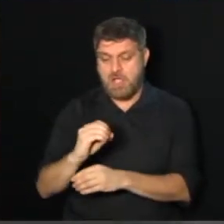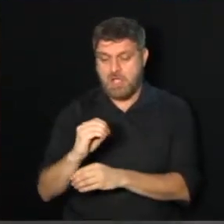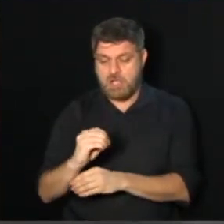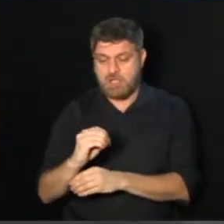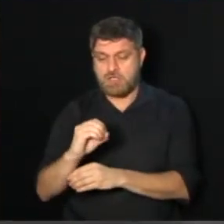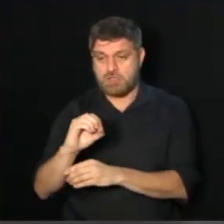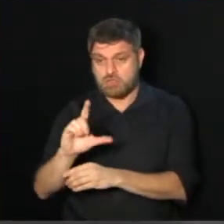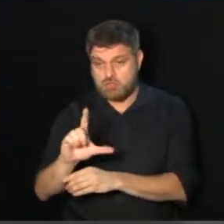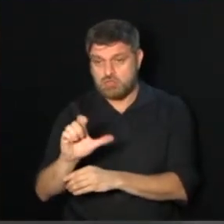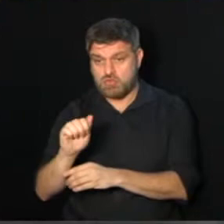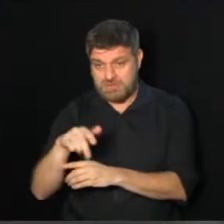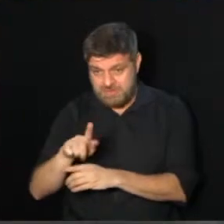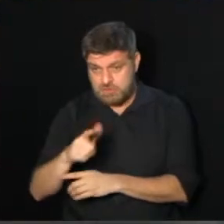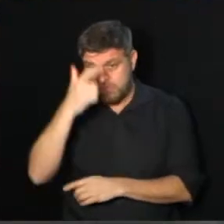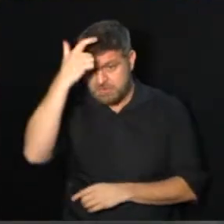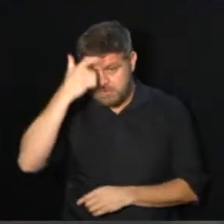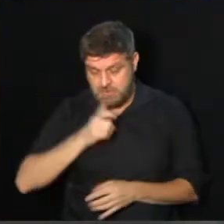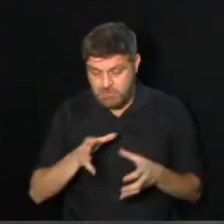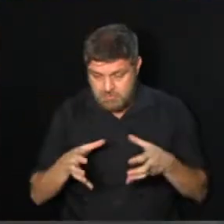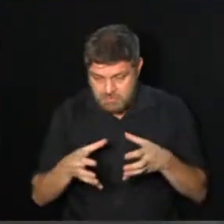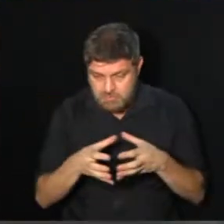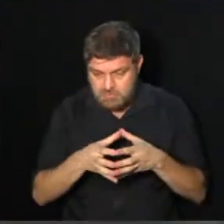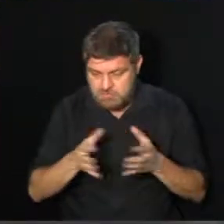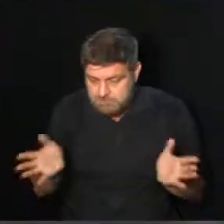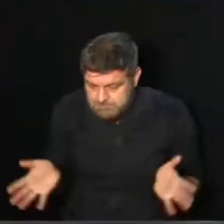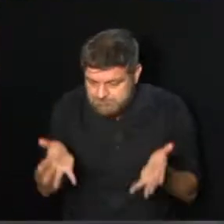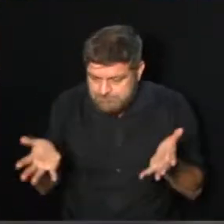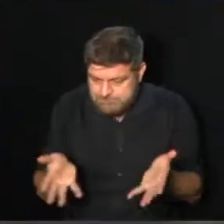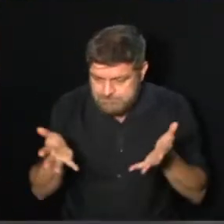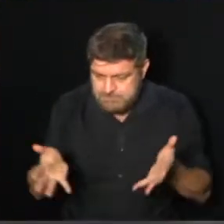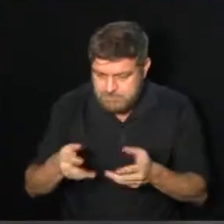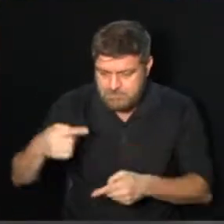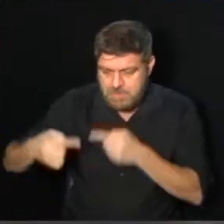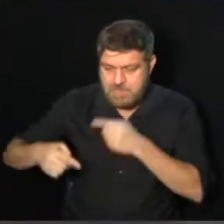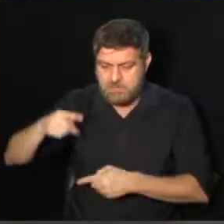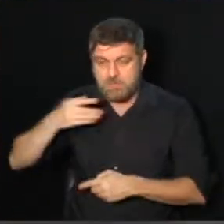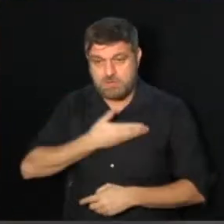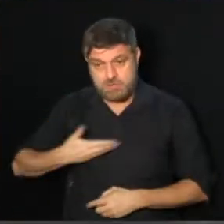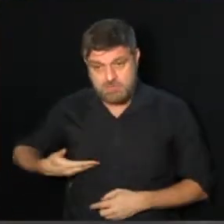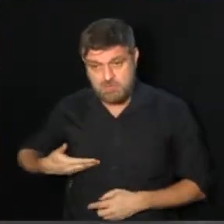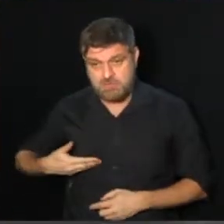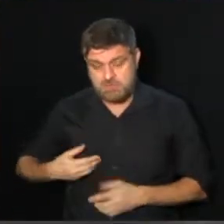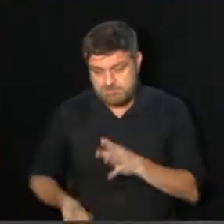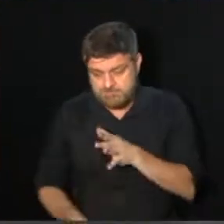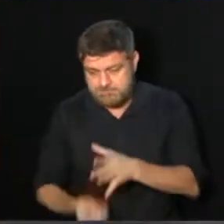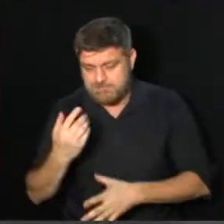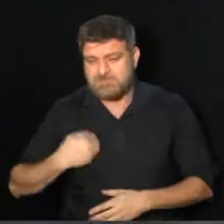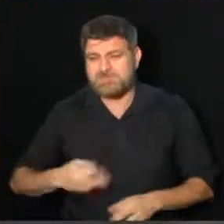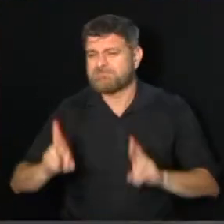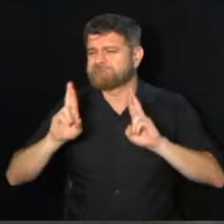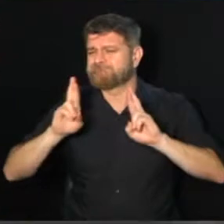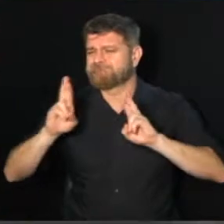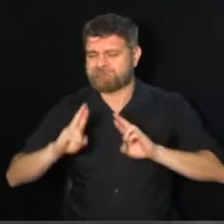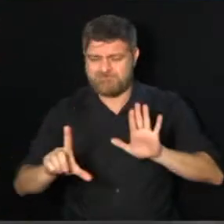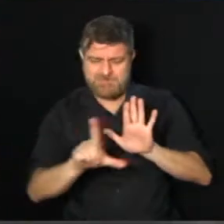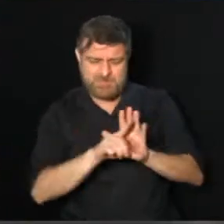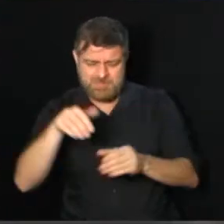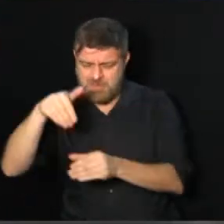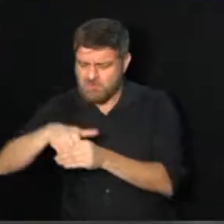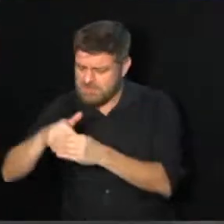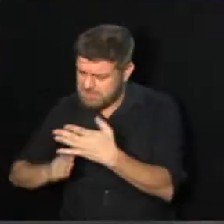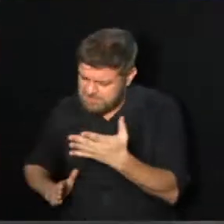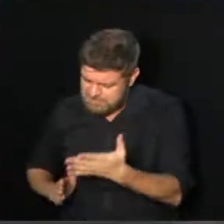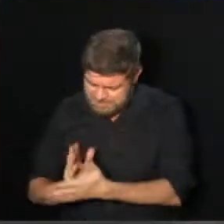equipe mais direta da promoção e implementação de políticas, desejamos a aprovação dessa lei, né?